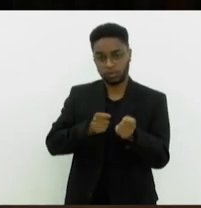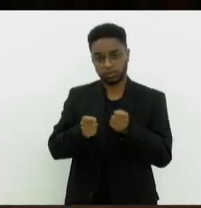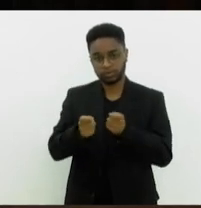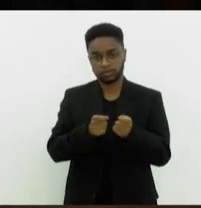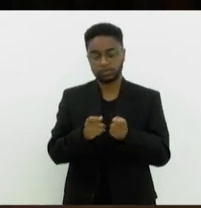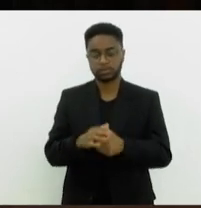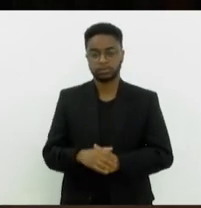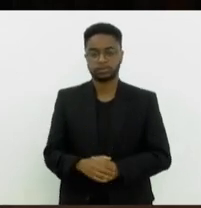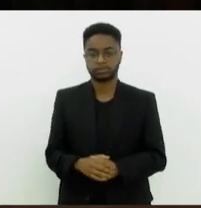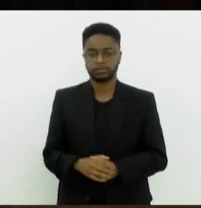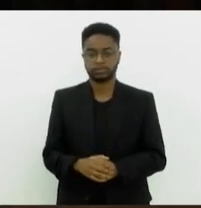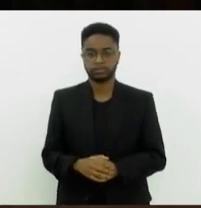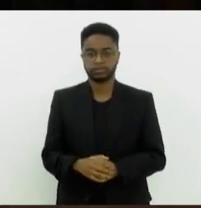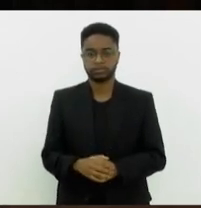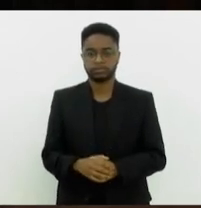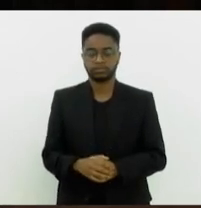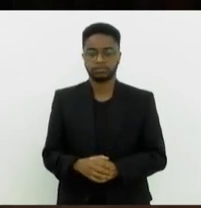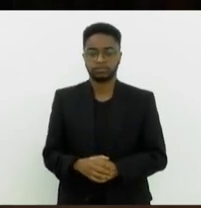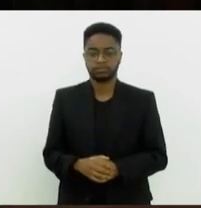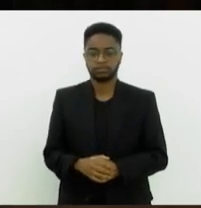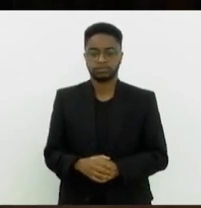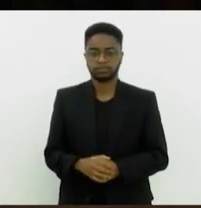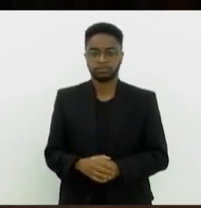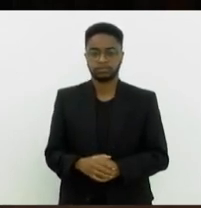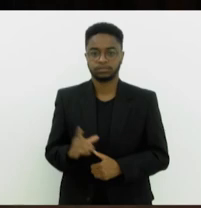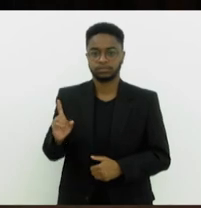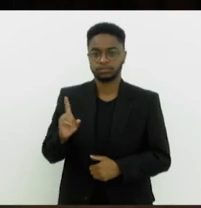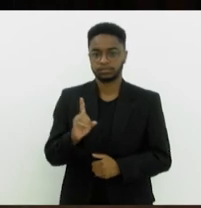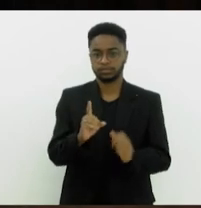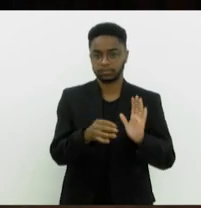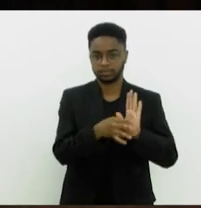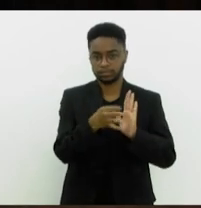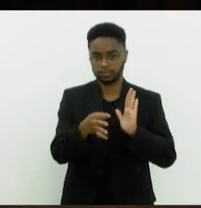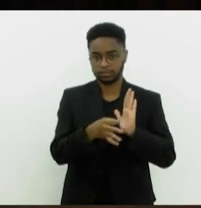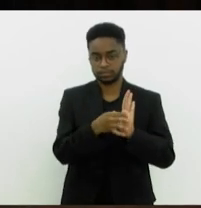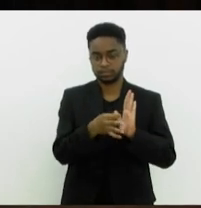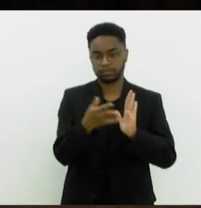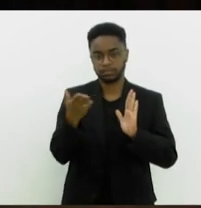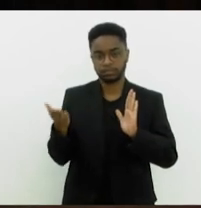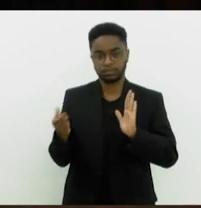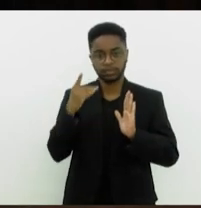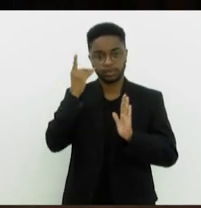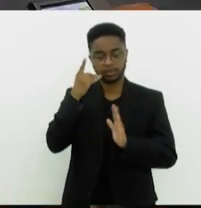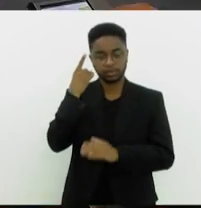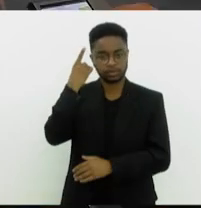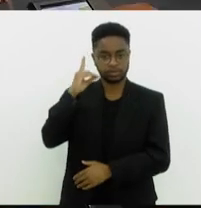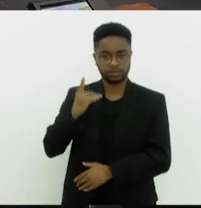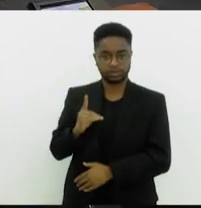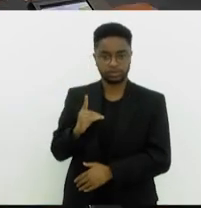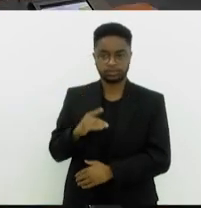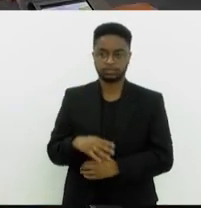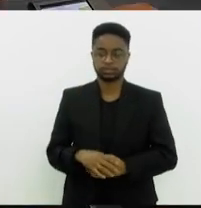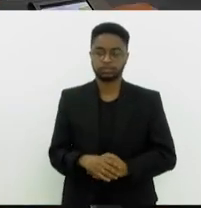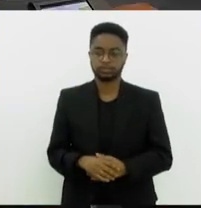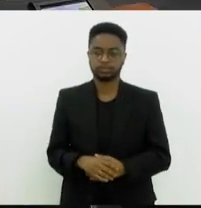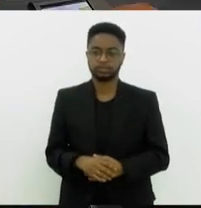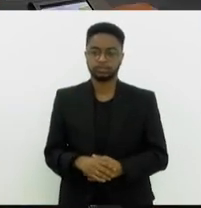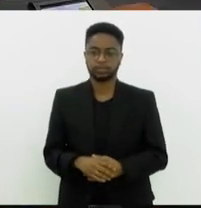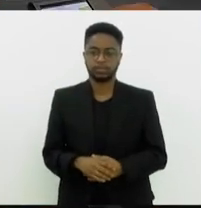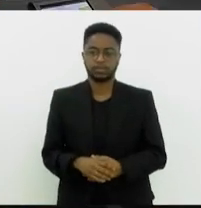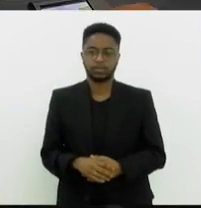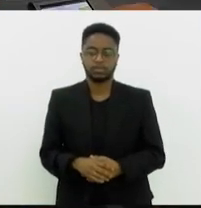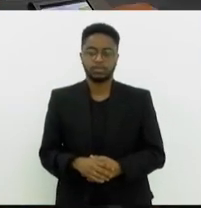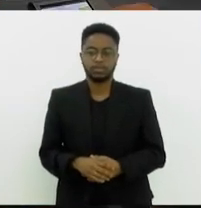Controle. Para emitir parecer, a nossa nobre deputada Dani Balbi.